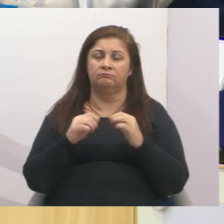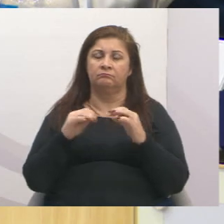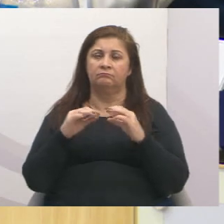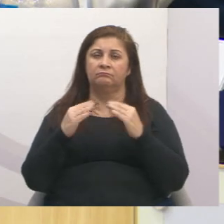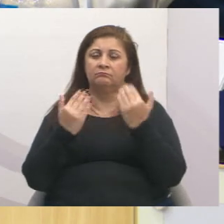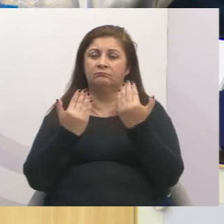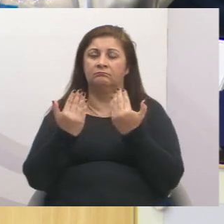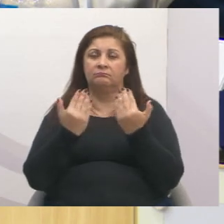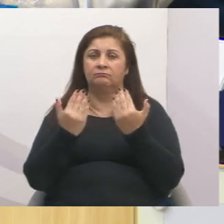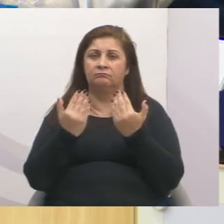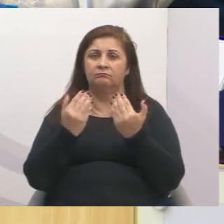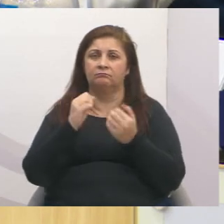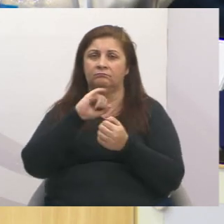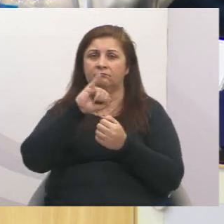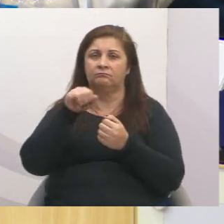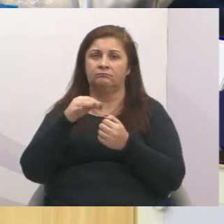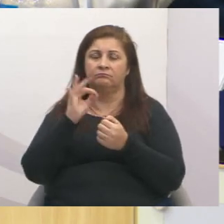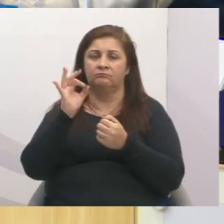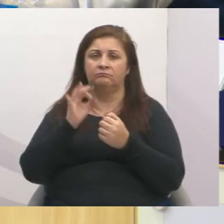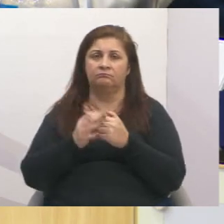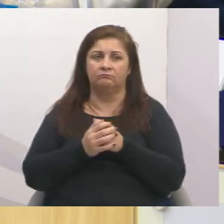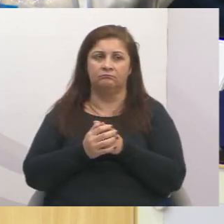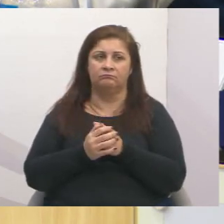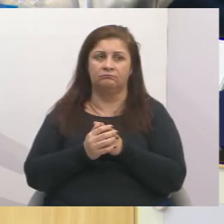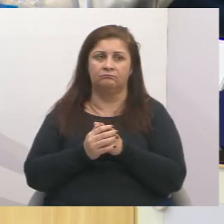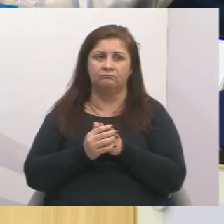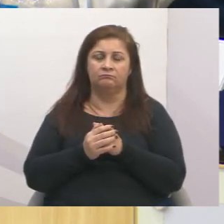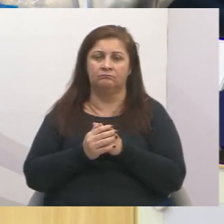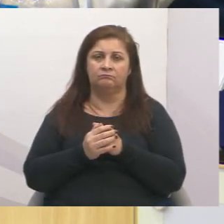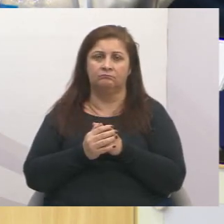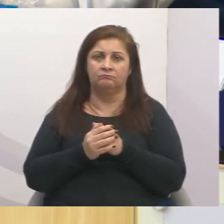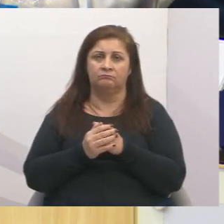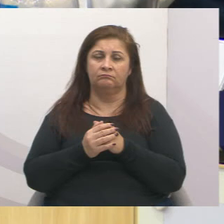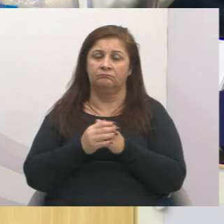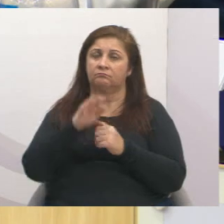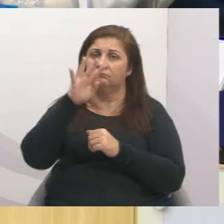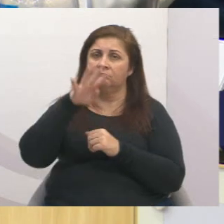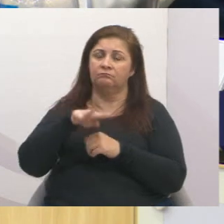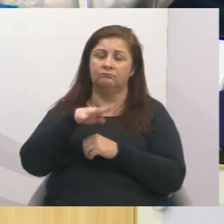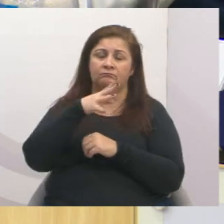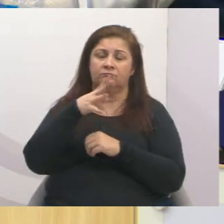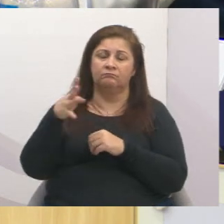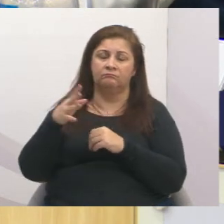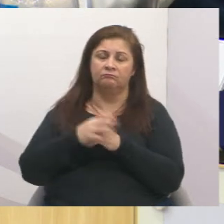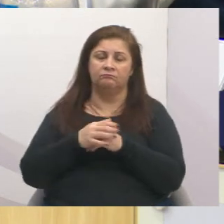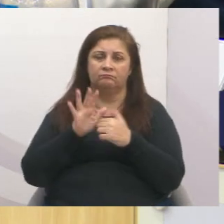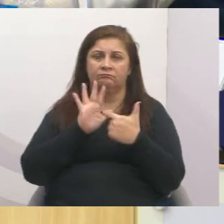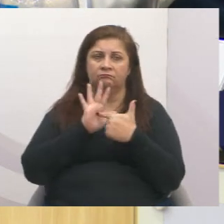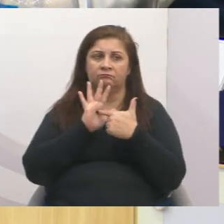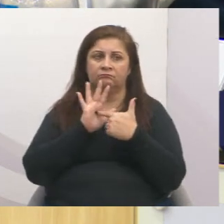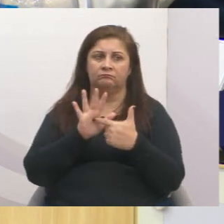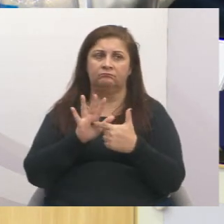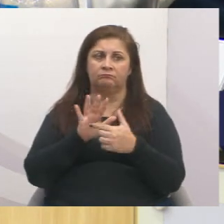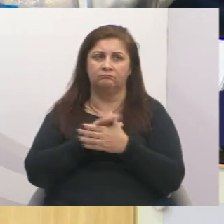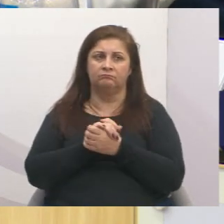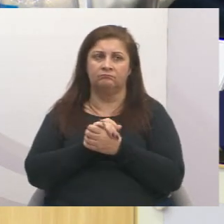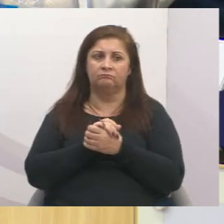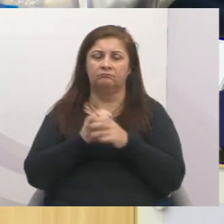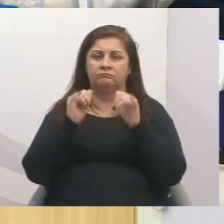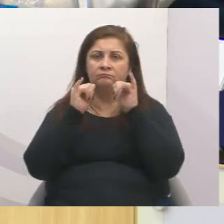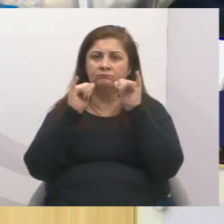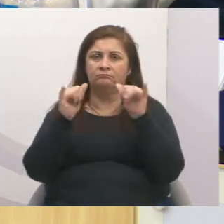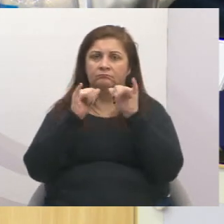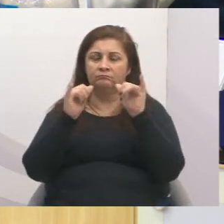inflacionárias dos servidores. Isso são dados matemáticos expostos, divulgados por